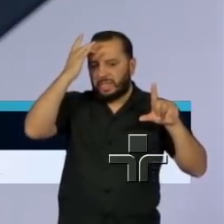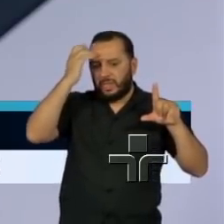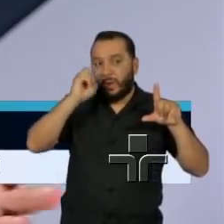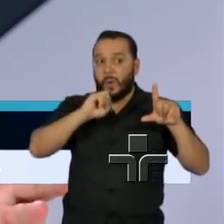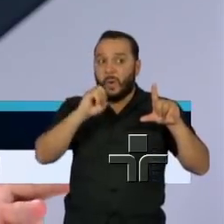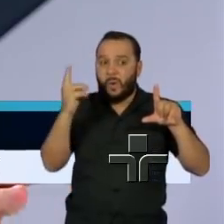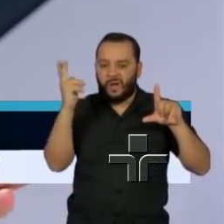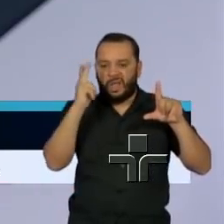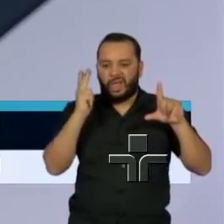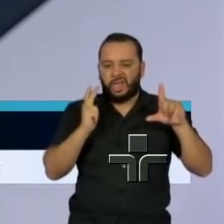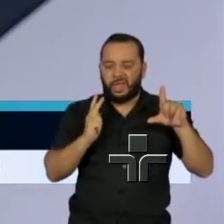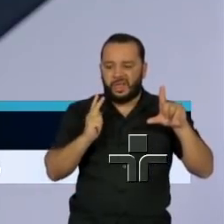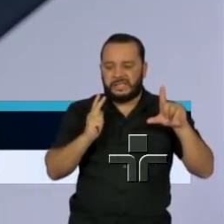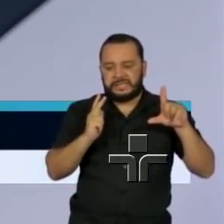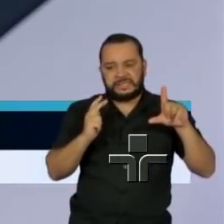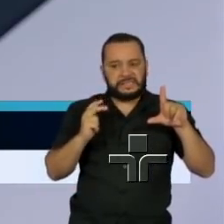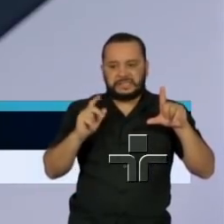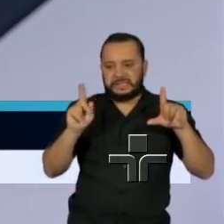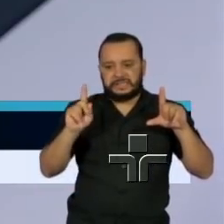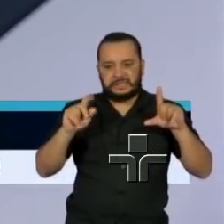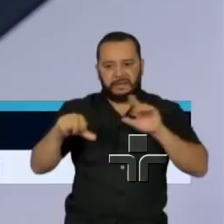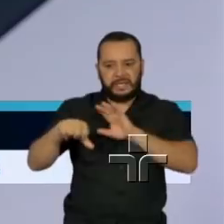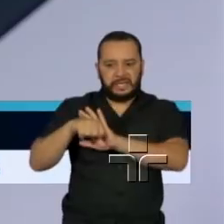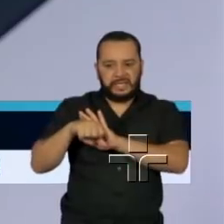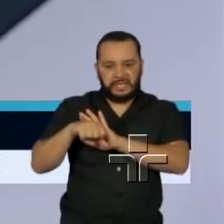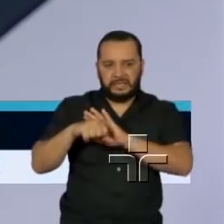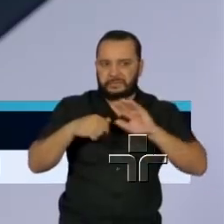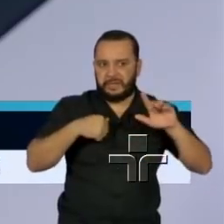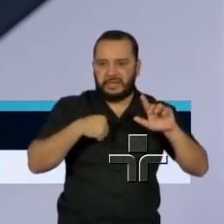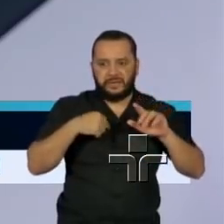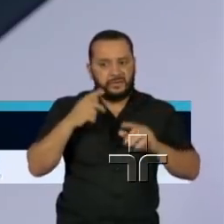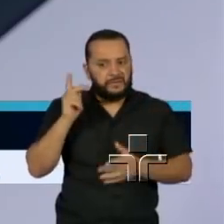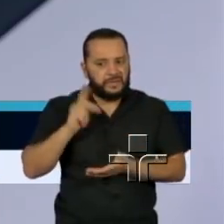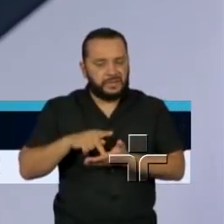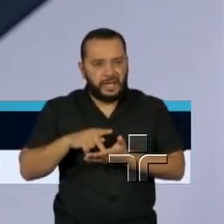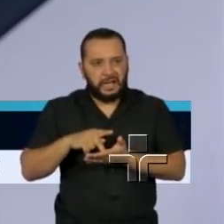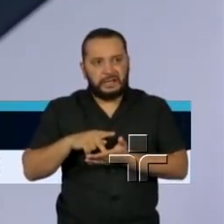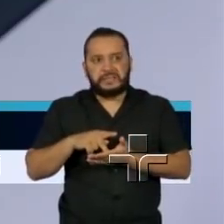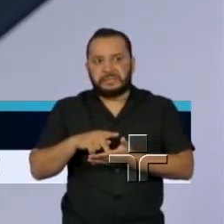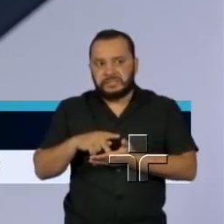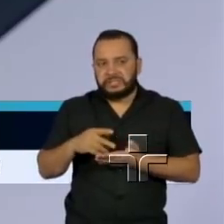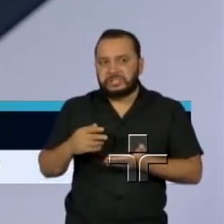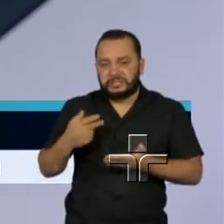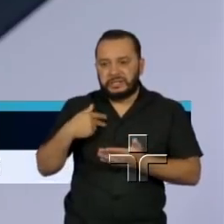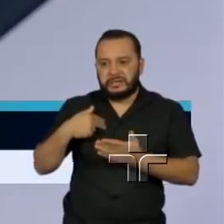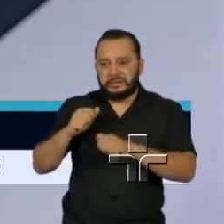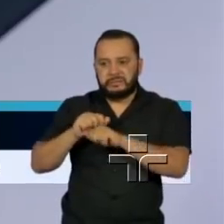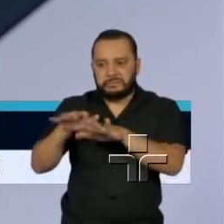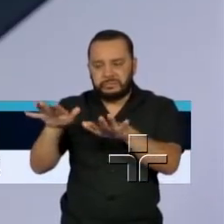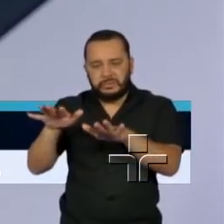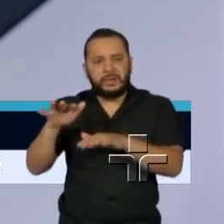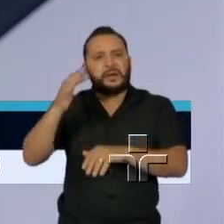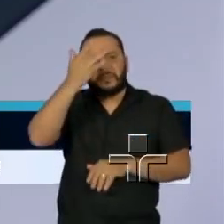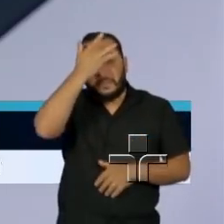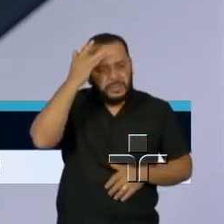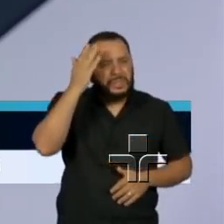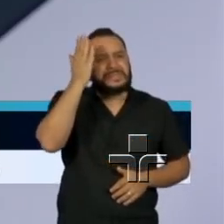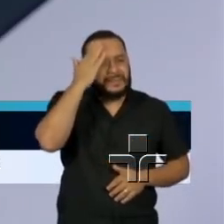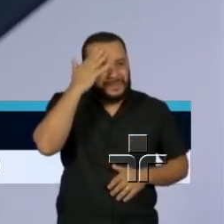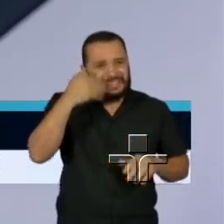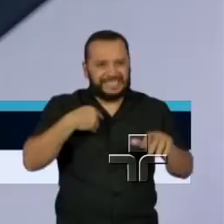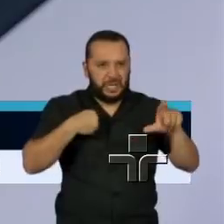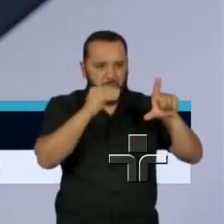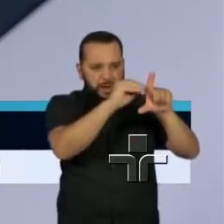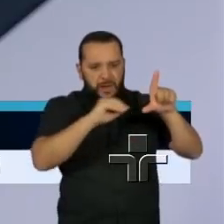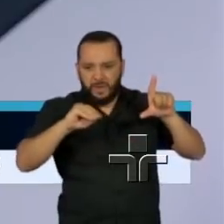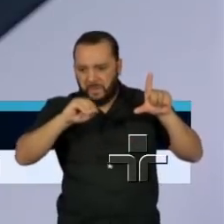aí pensa duas vezes, fala, mas isso aqui será que é verdade? Será que eu vou... Essa pessoa precisa saber que se ela encaminha,